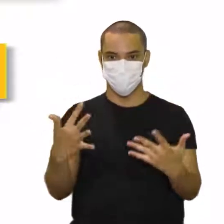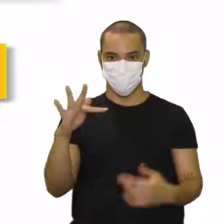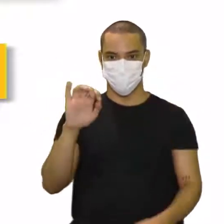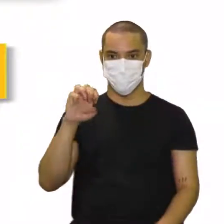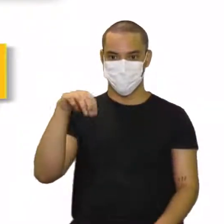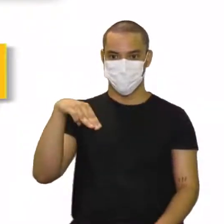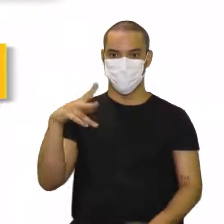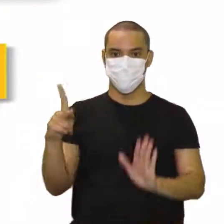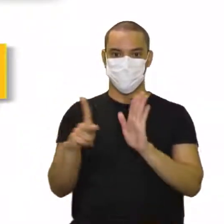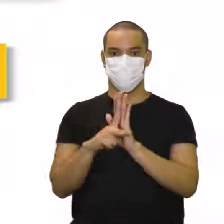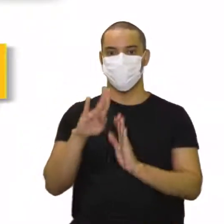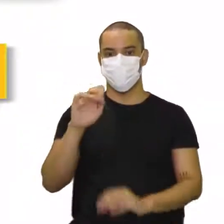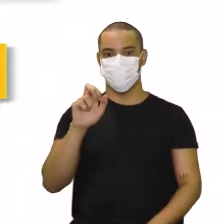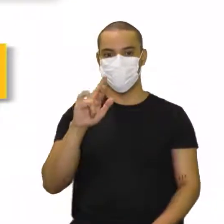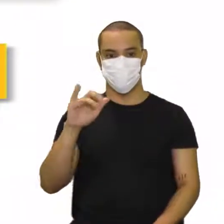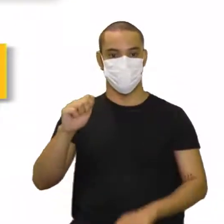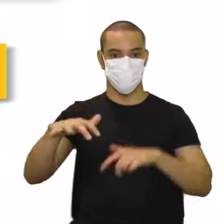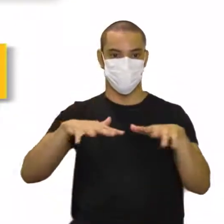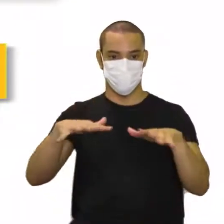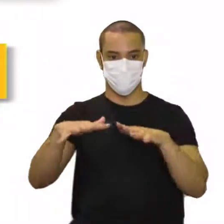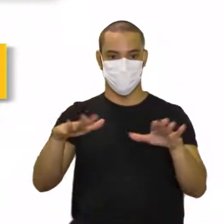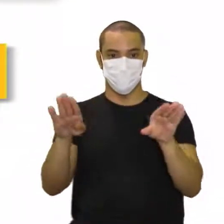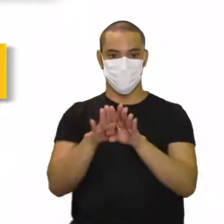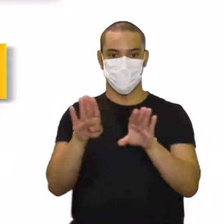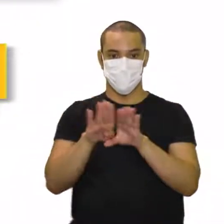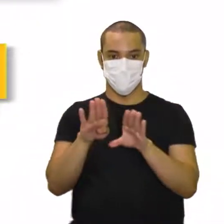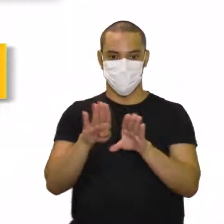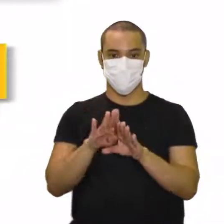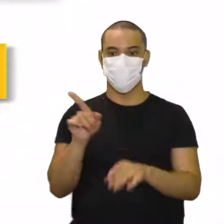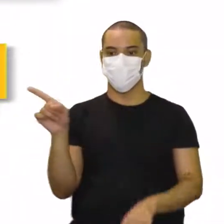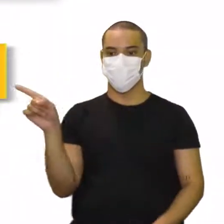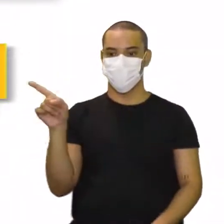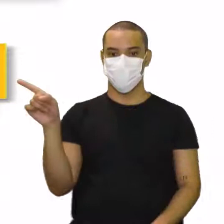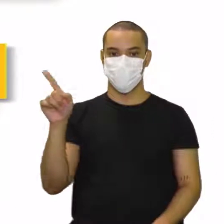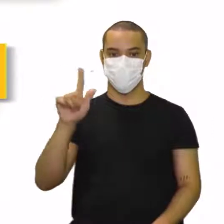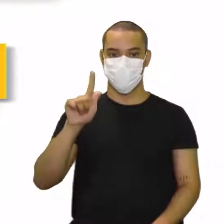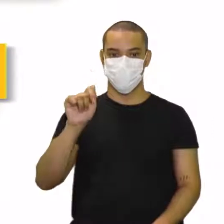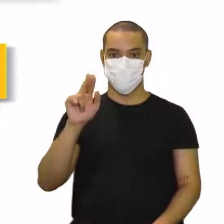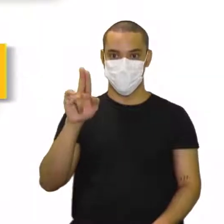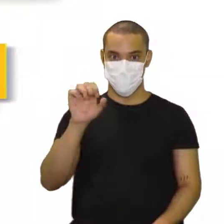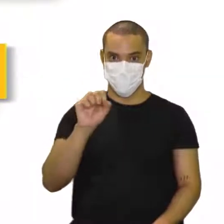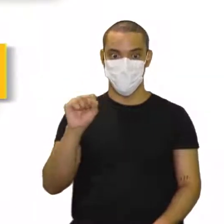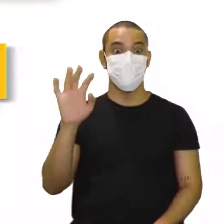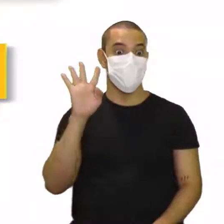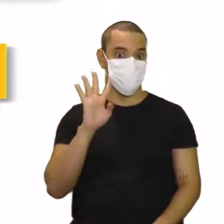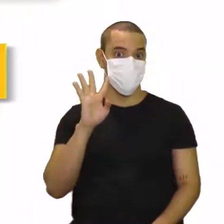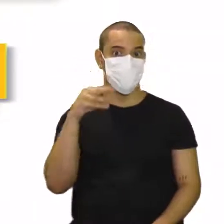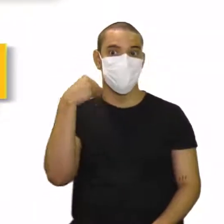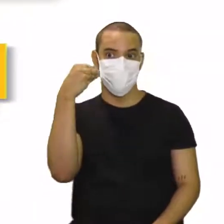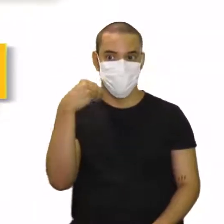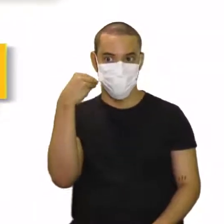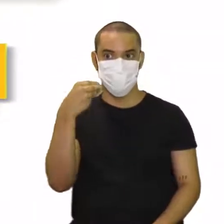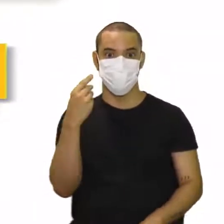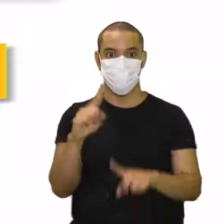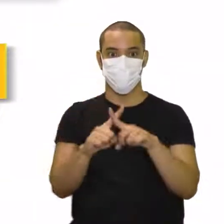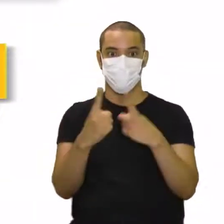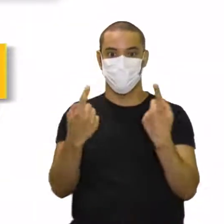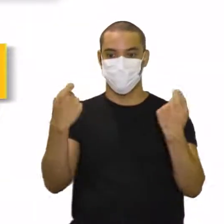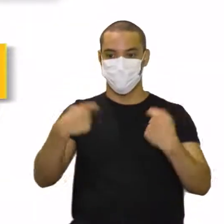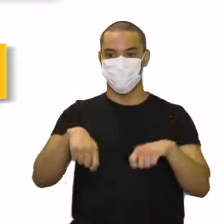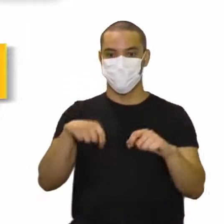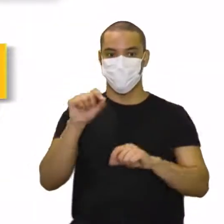em barras em movimento e canhão de Gaussmann. Esse experimento ele é bem legal. Mas